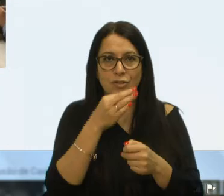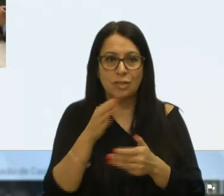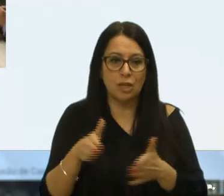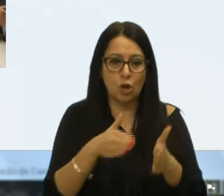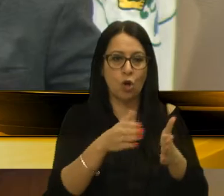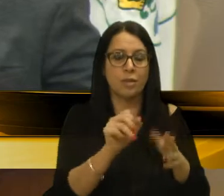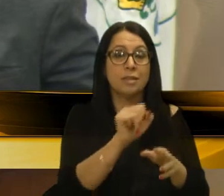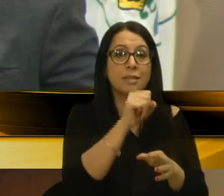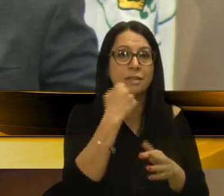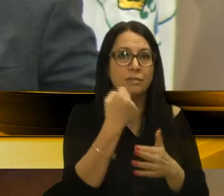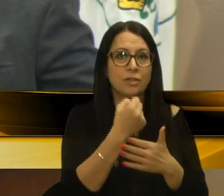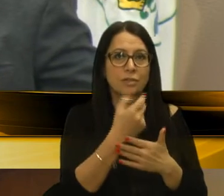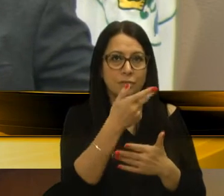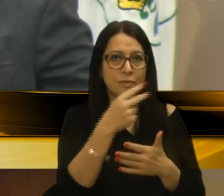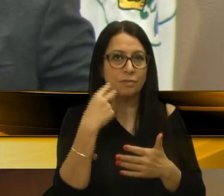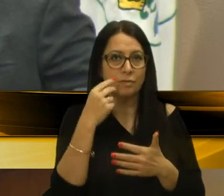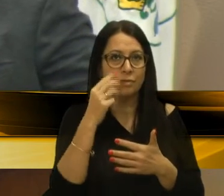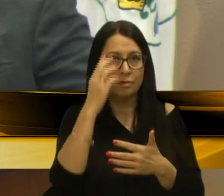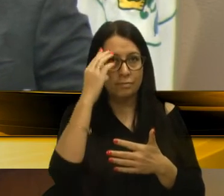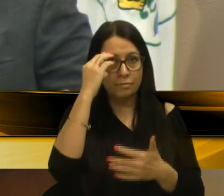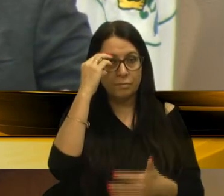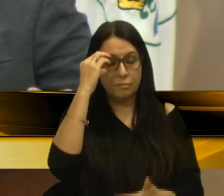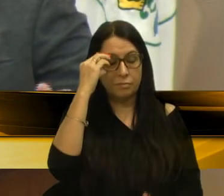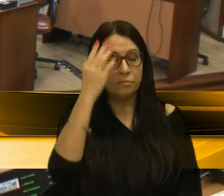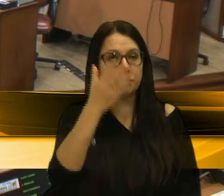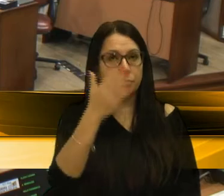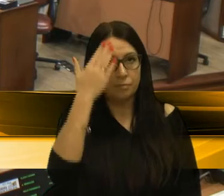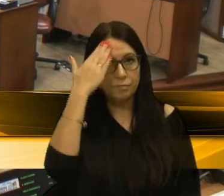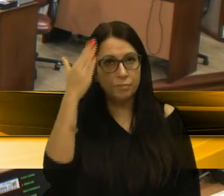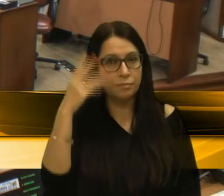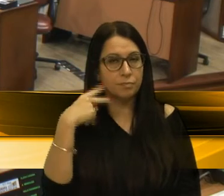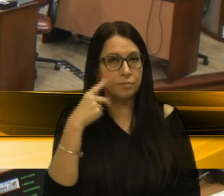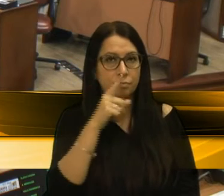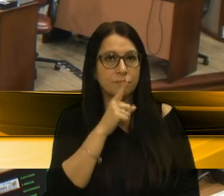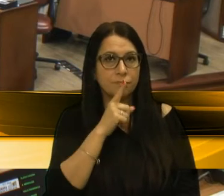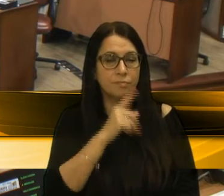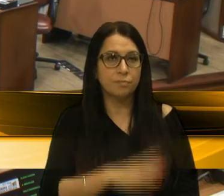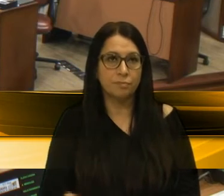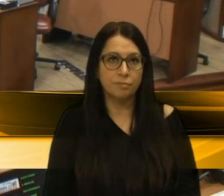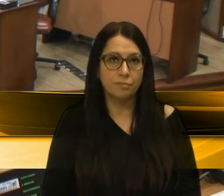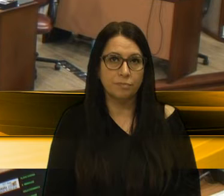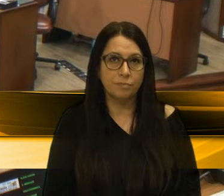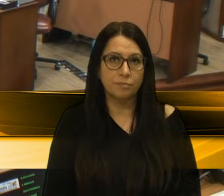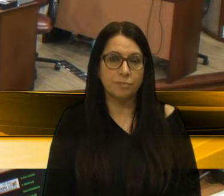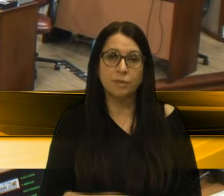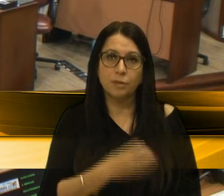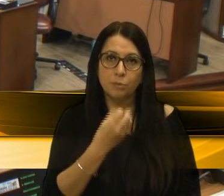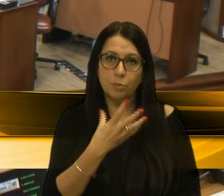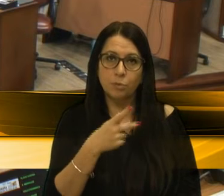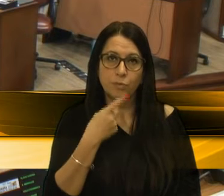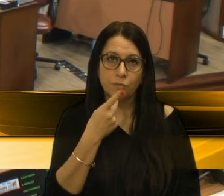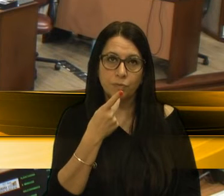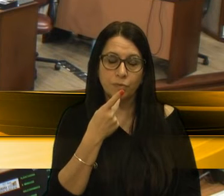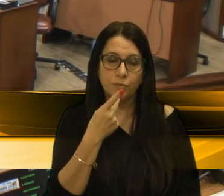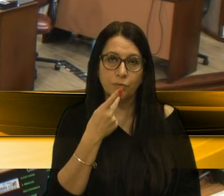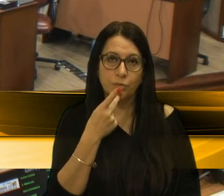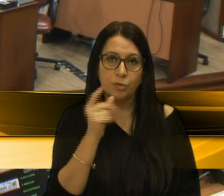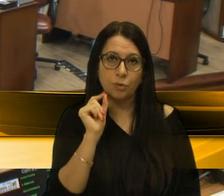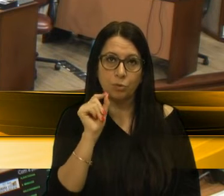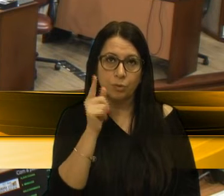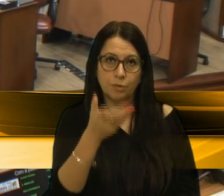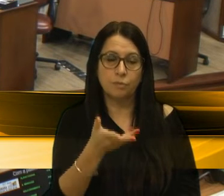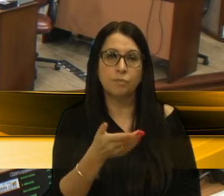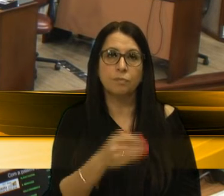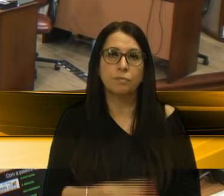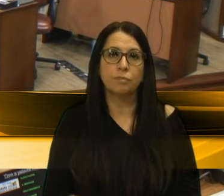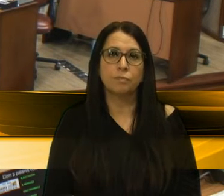cervejeiros ea partir daí rapina obrigado vereador o meu negócio é que bom que o senhor que fala a respeito dessa questão que